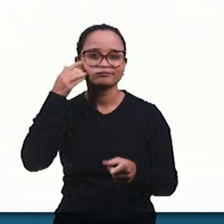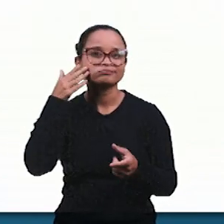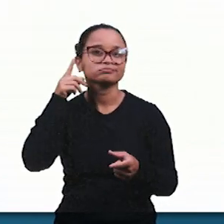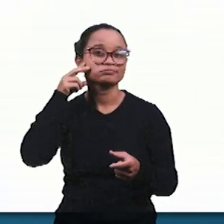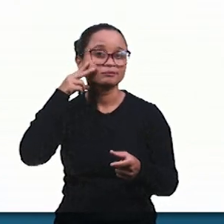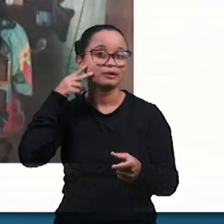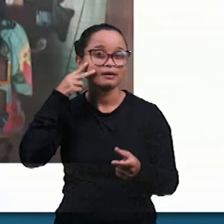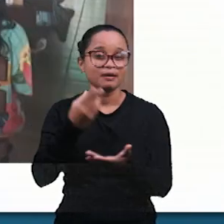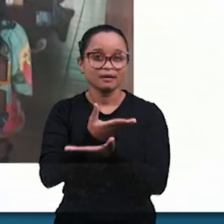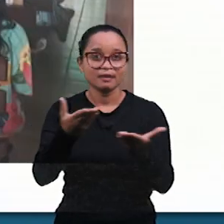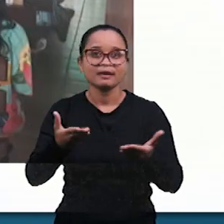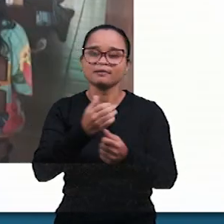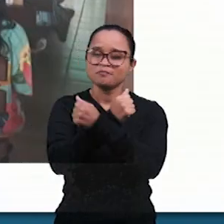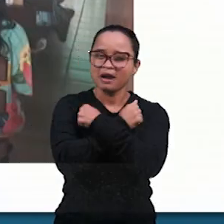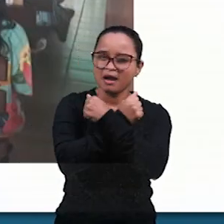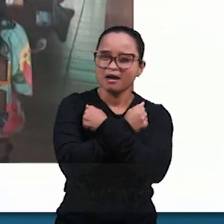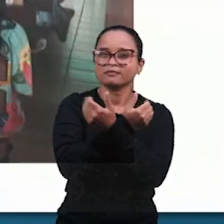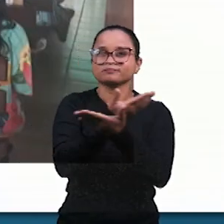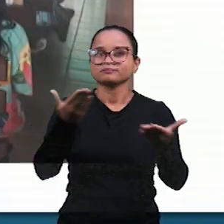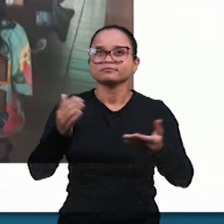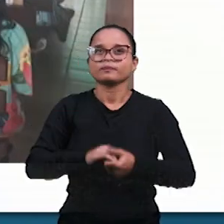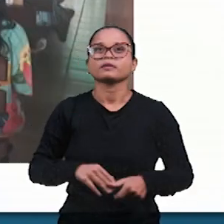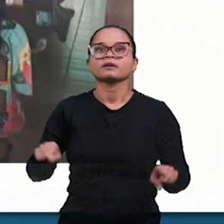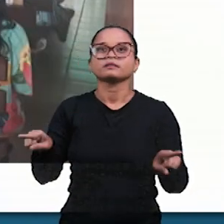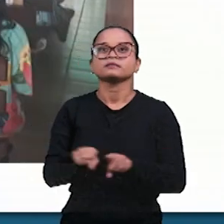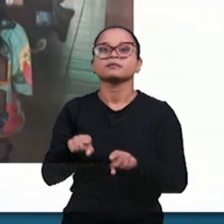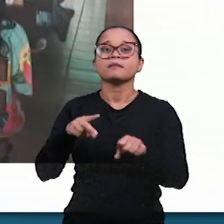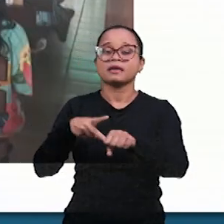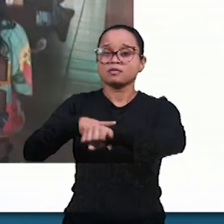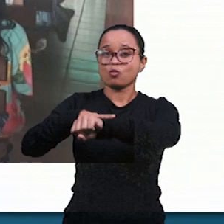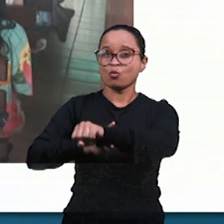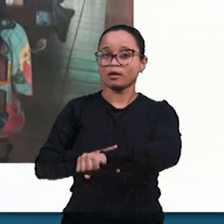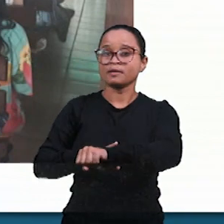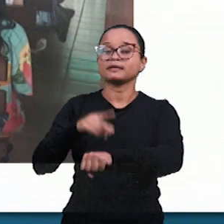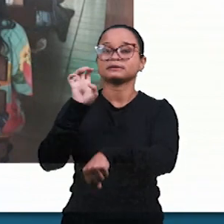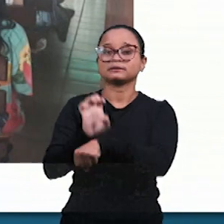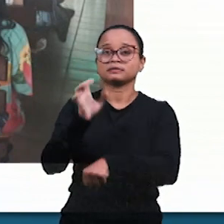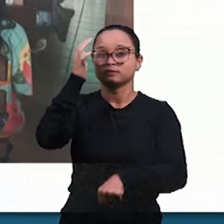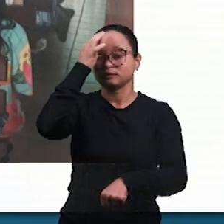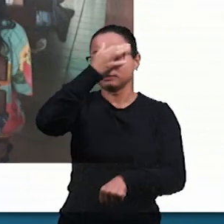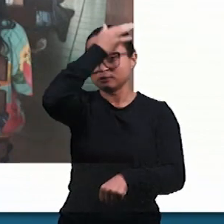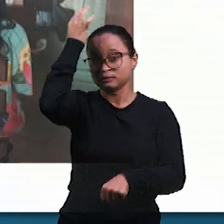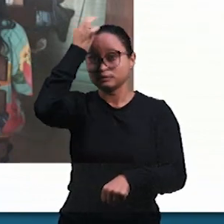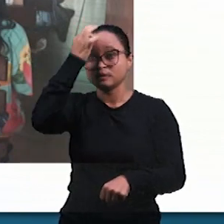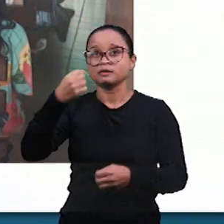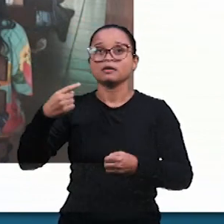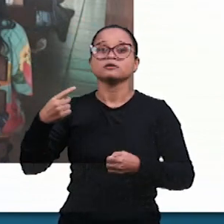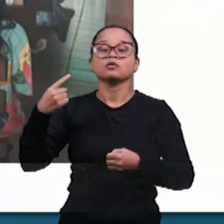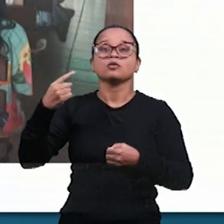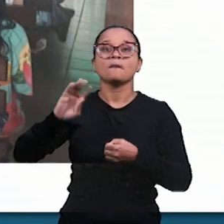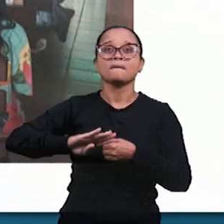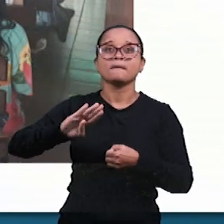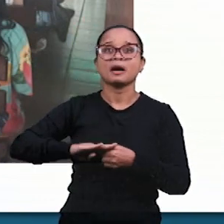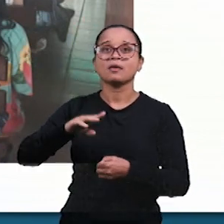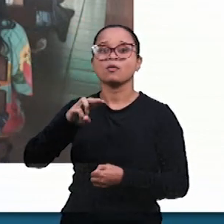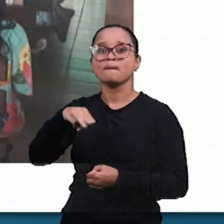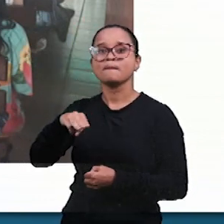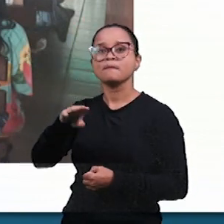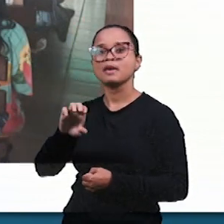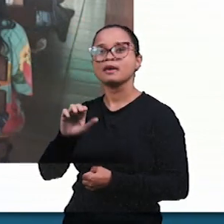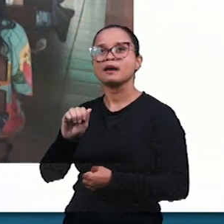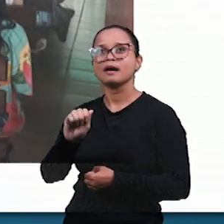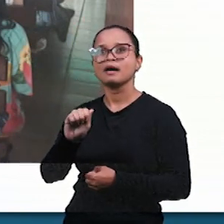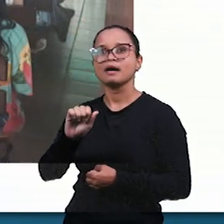Minas Gerais. Vamos aqui, Guarapari, Espírito Santo, no bairro de Meiaípe, em Guarapari. A igreja também